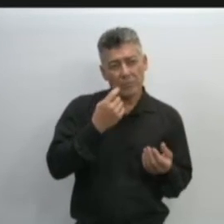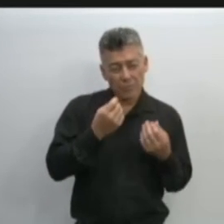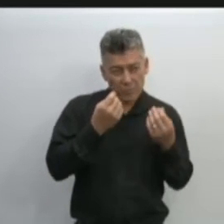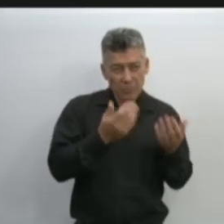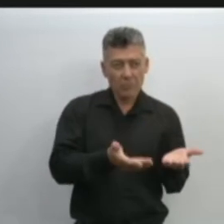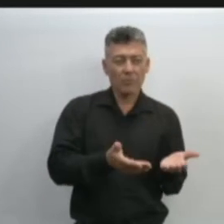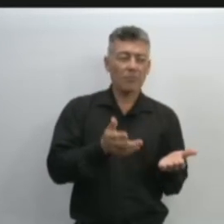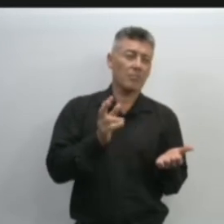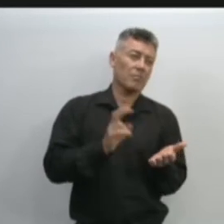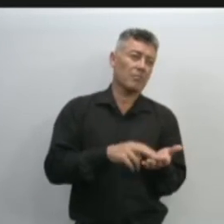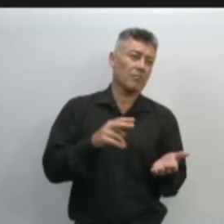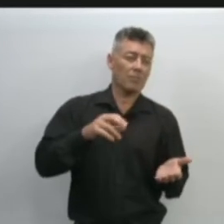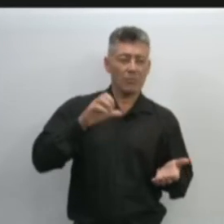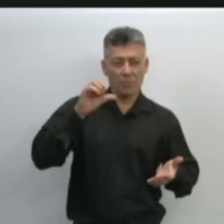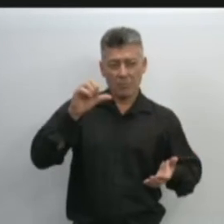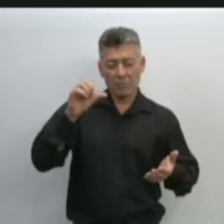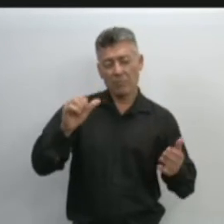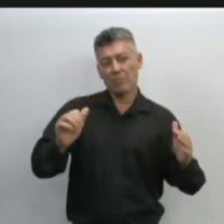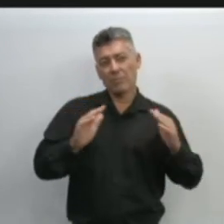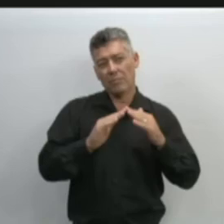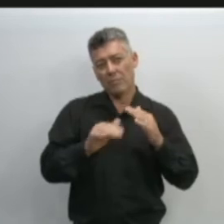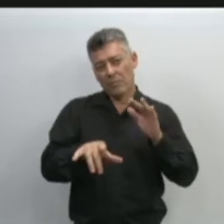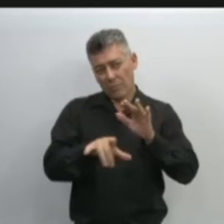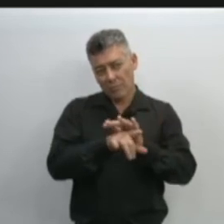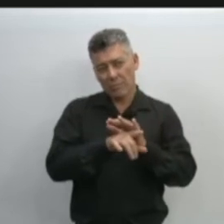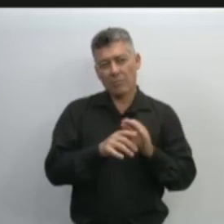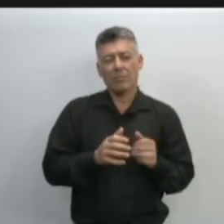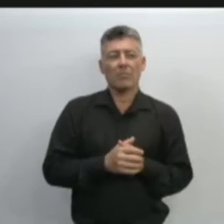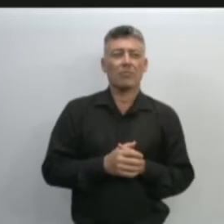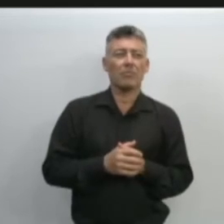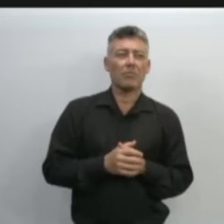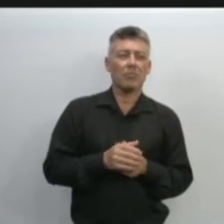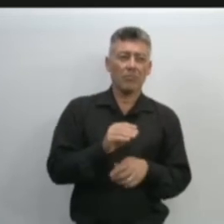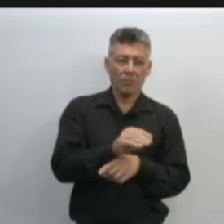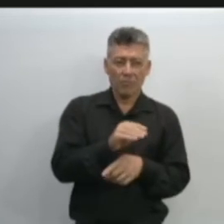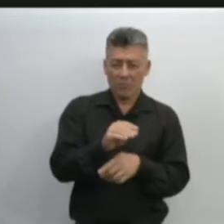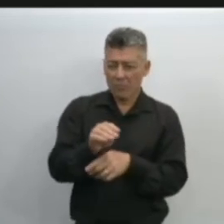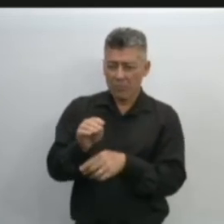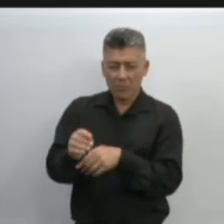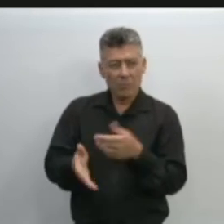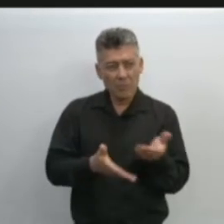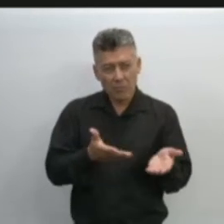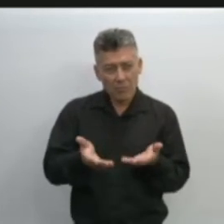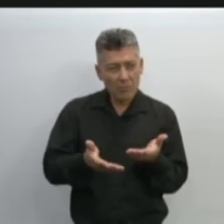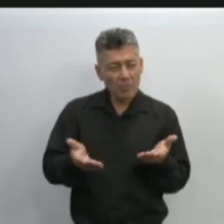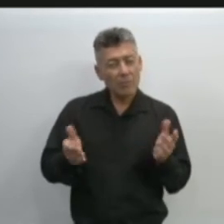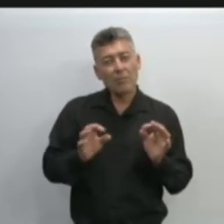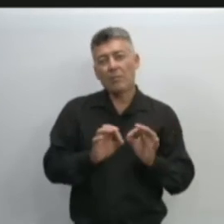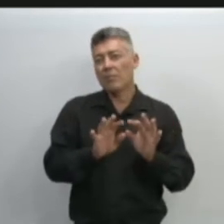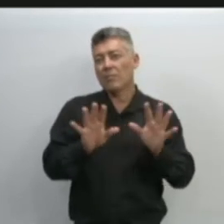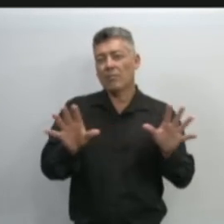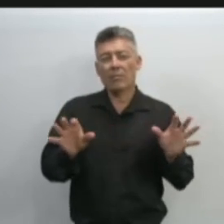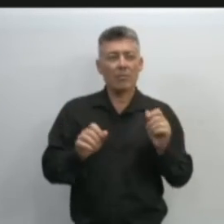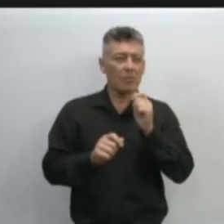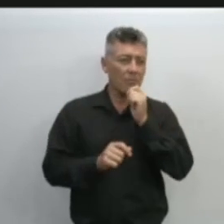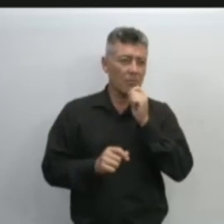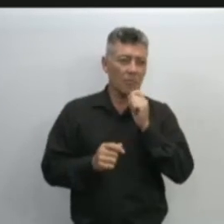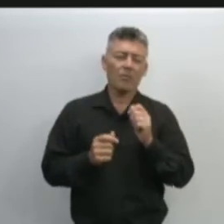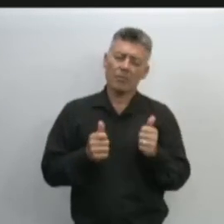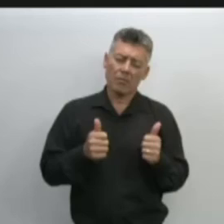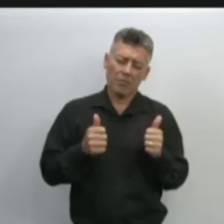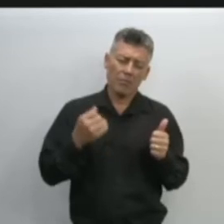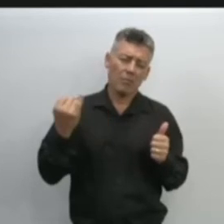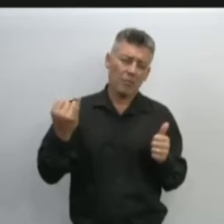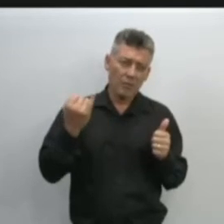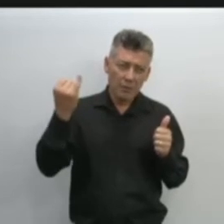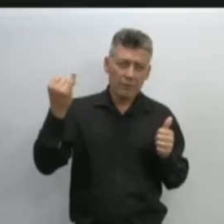às 9 da manhã, na nossa casa legislativa, e que não se trata apenas de visibilidade. Visibilidade é super